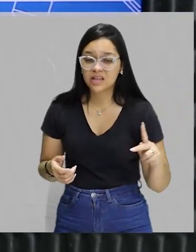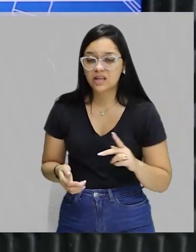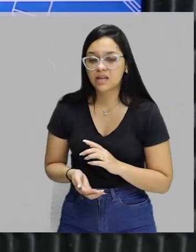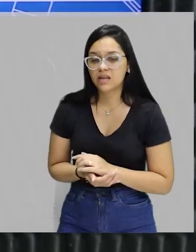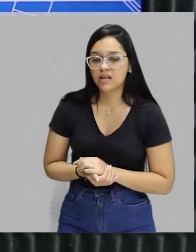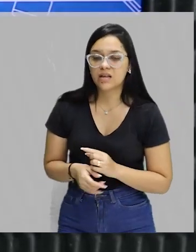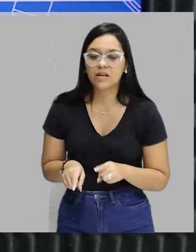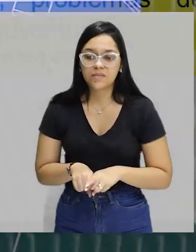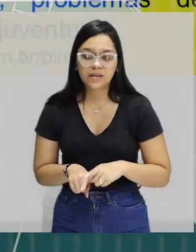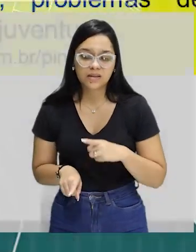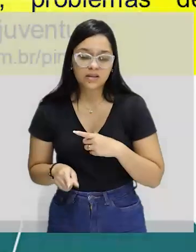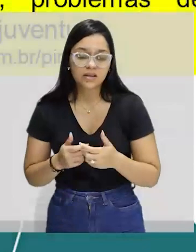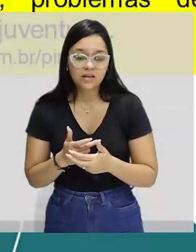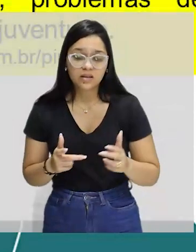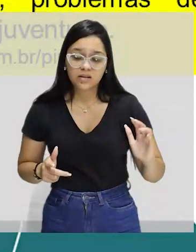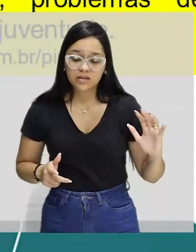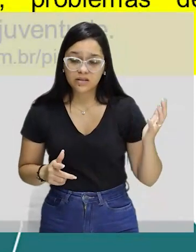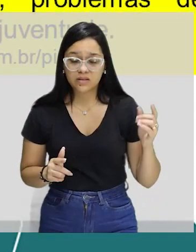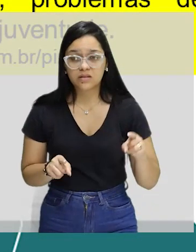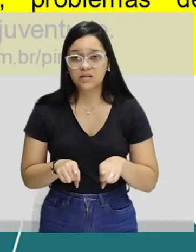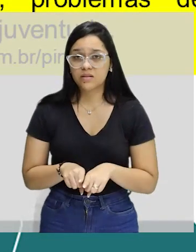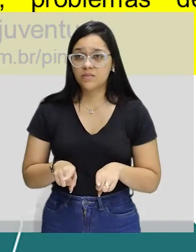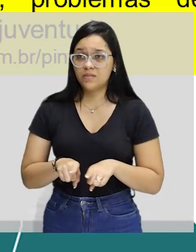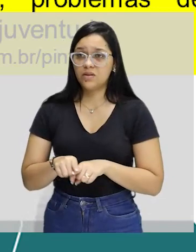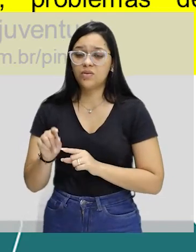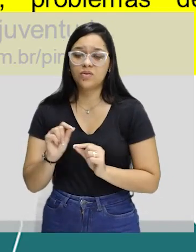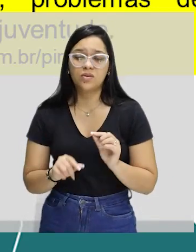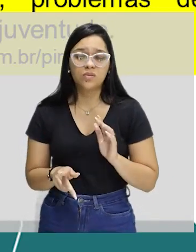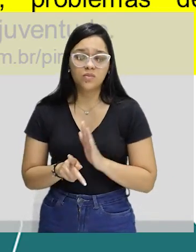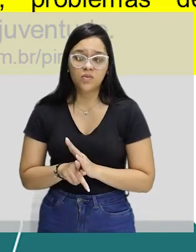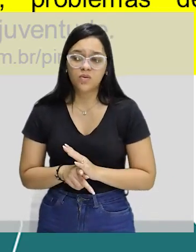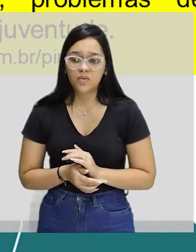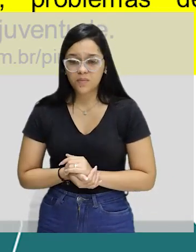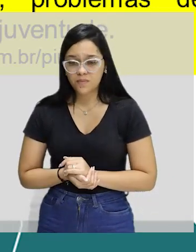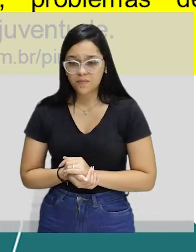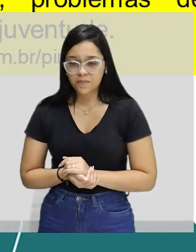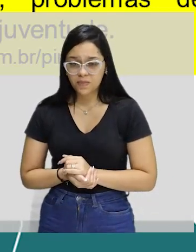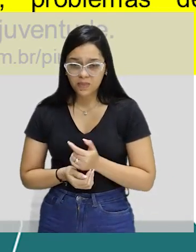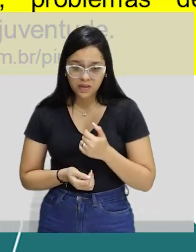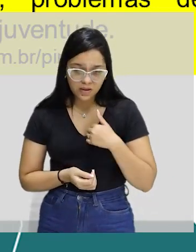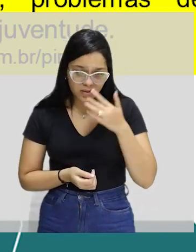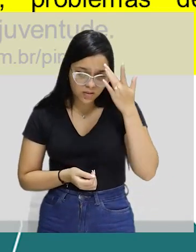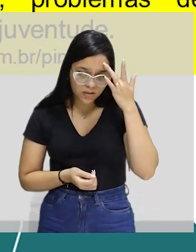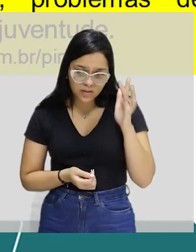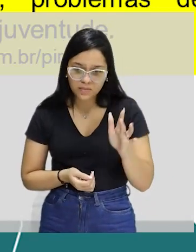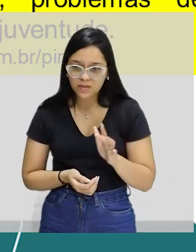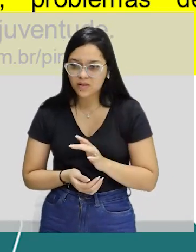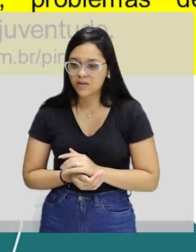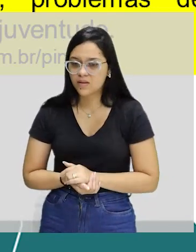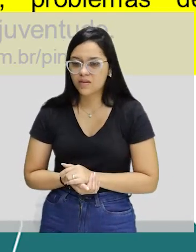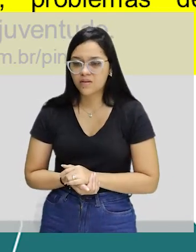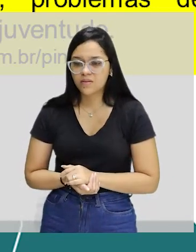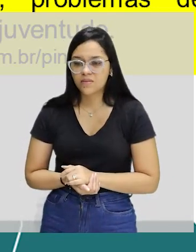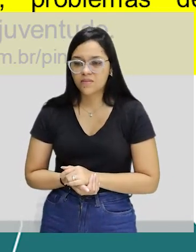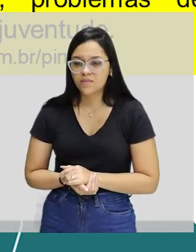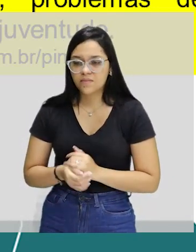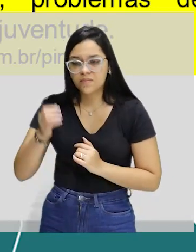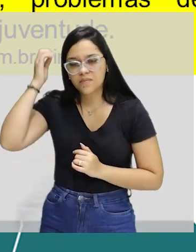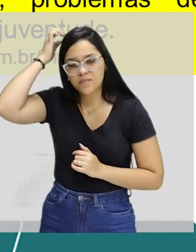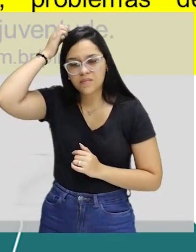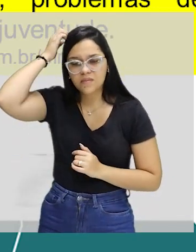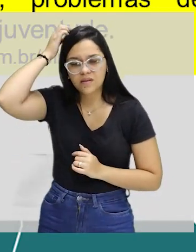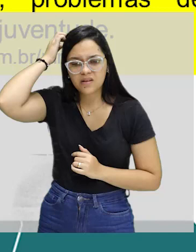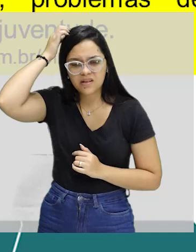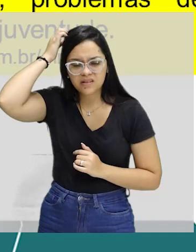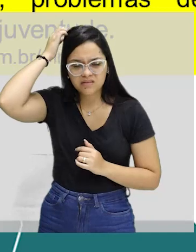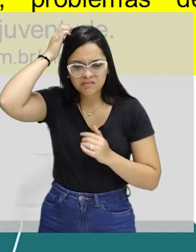mesma nesses abortos consecutivos e em função desse acidente. Professor, eu não sabia disso. Pois é. Aí você olha alguém e diz assim, eu não gostei